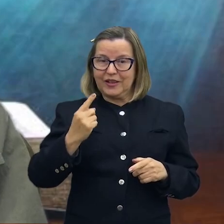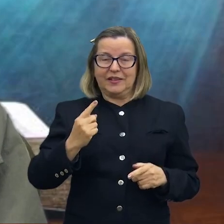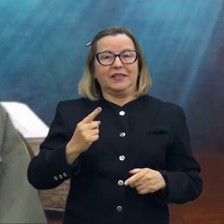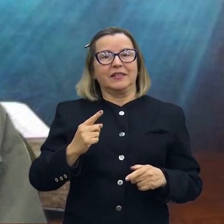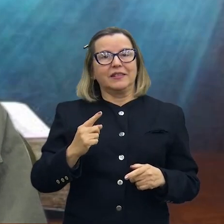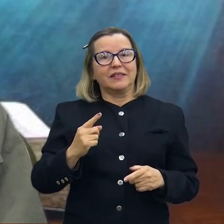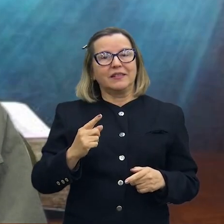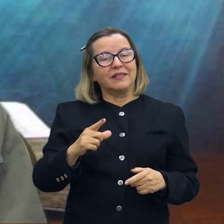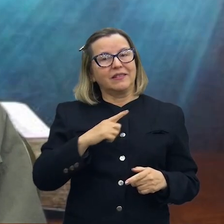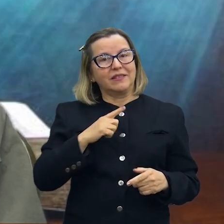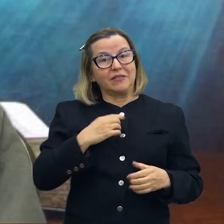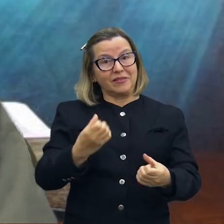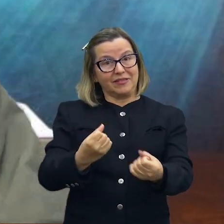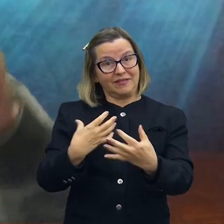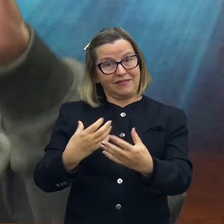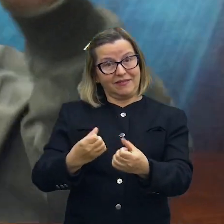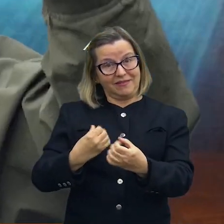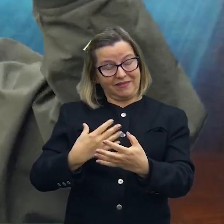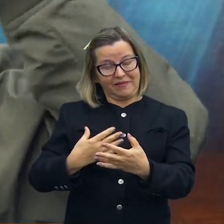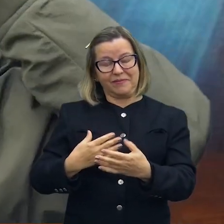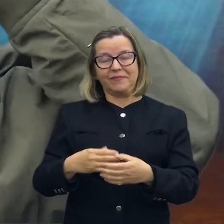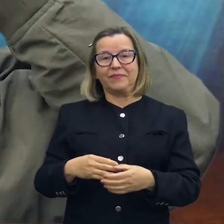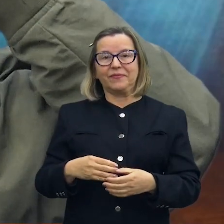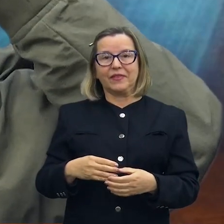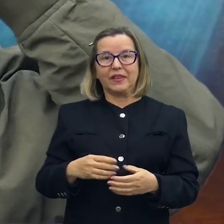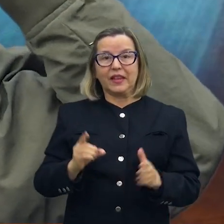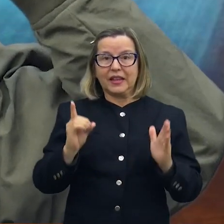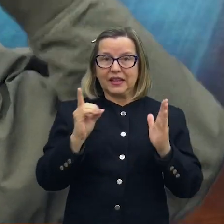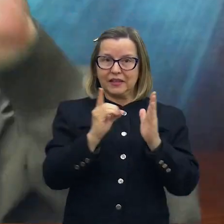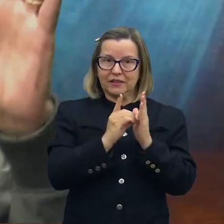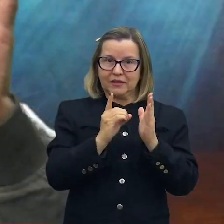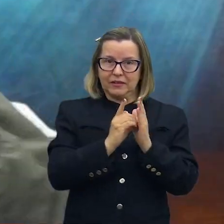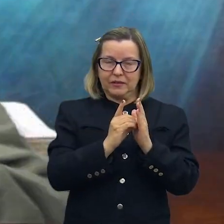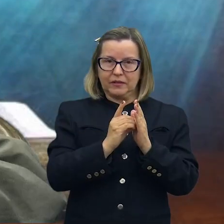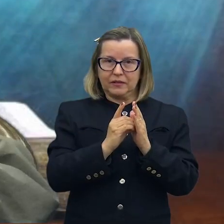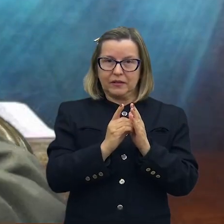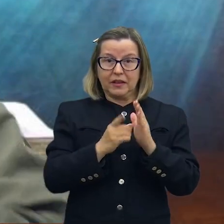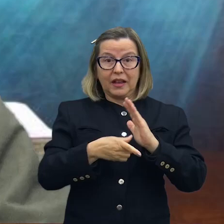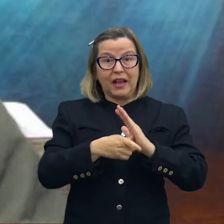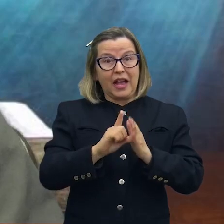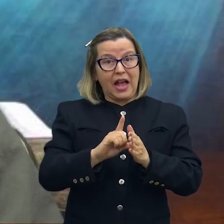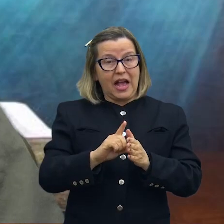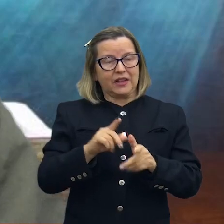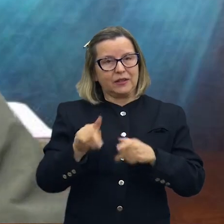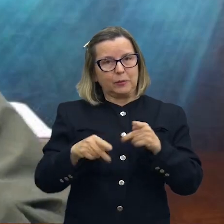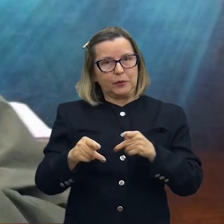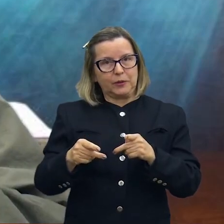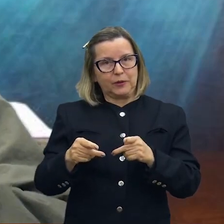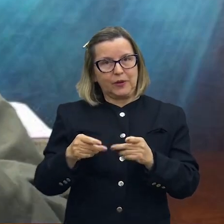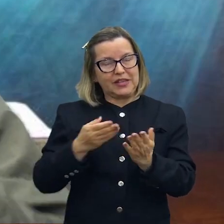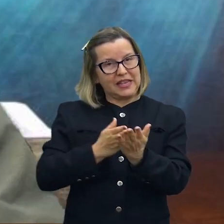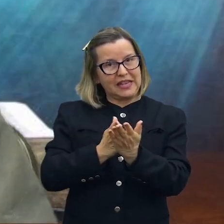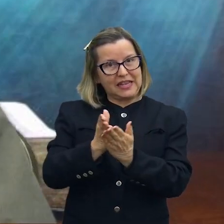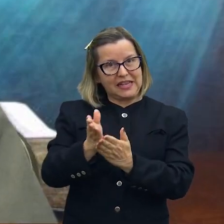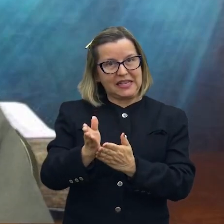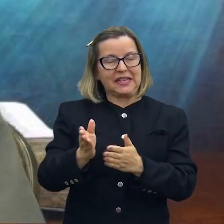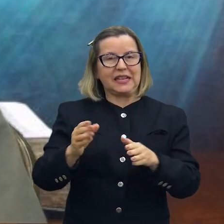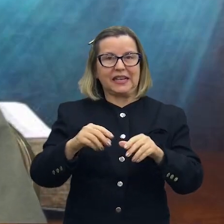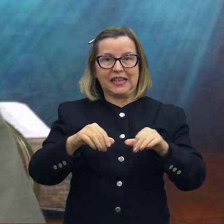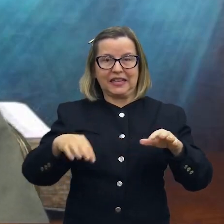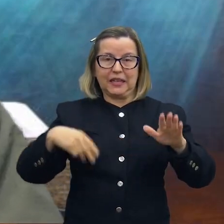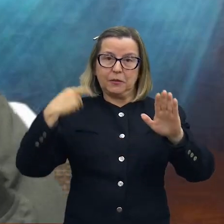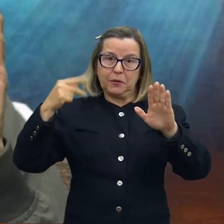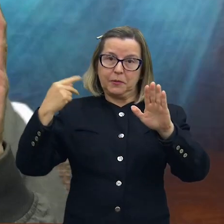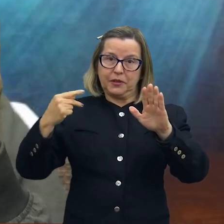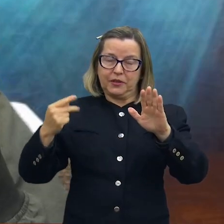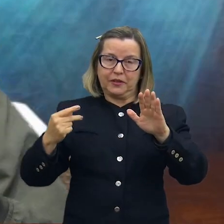preparação para isto. Se você observar lá em Deuteronômio, quando o povo ia entrar na terra prometida, o Pai já falou a